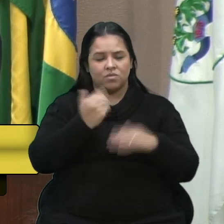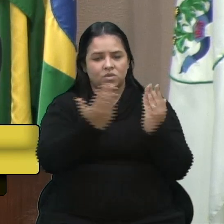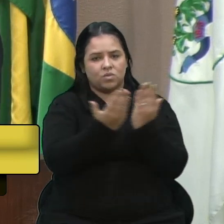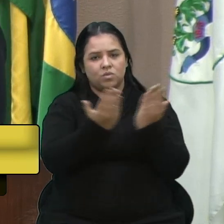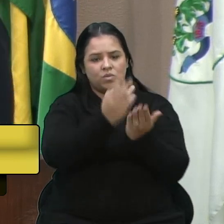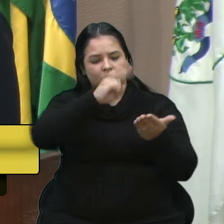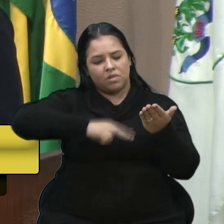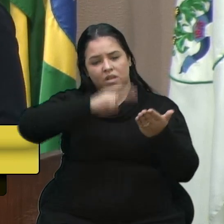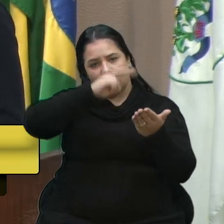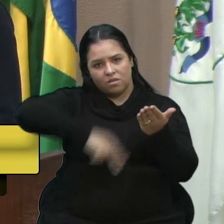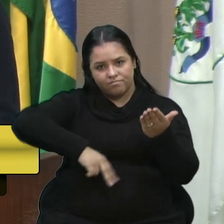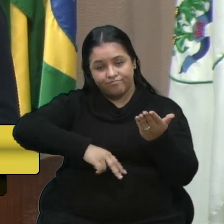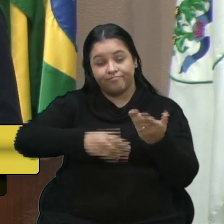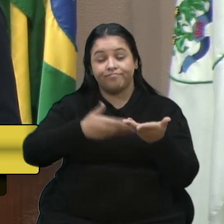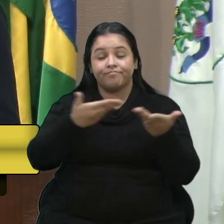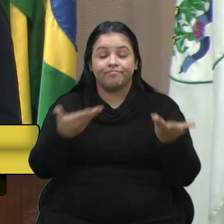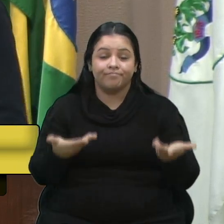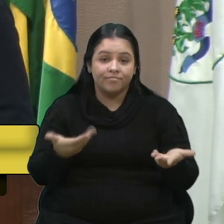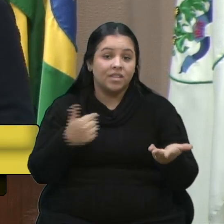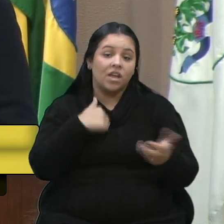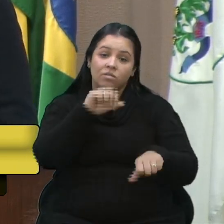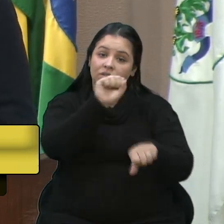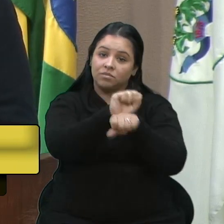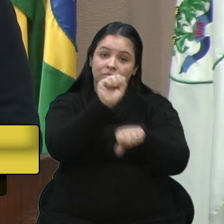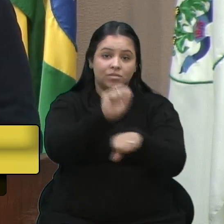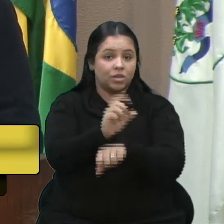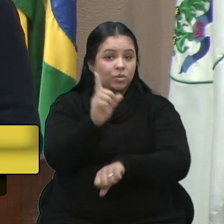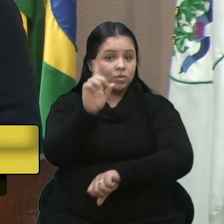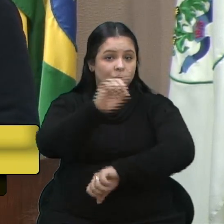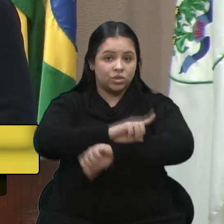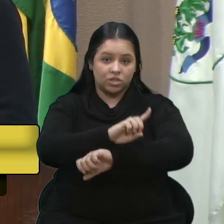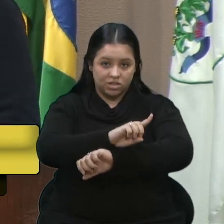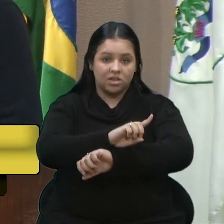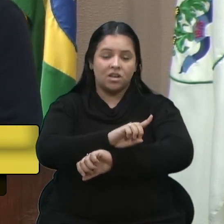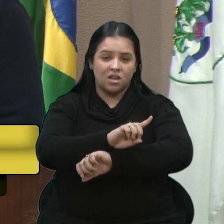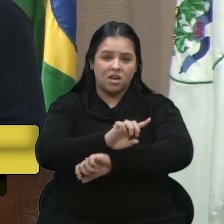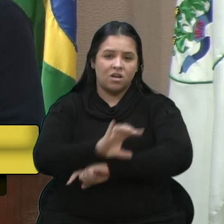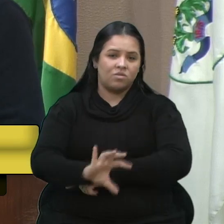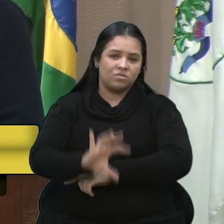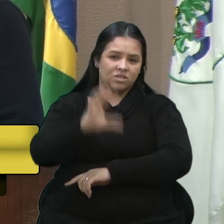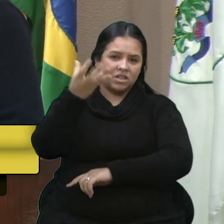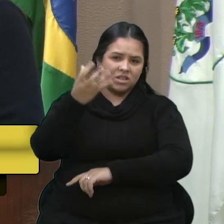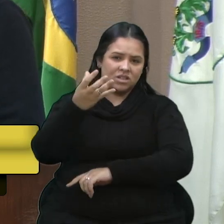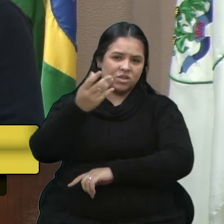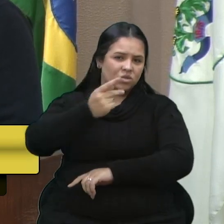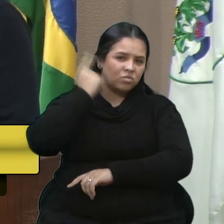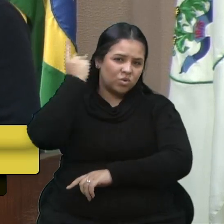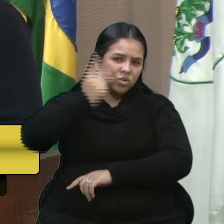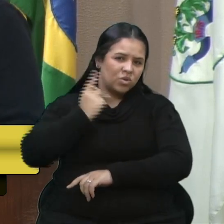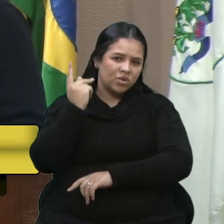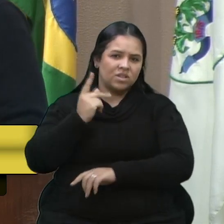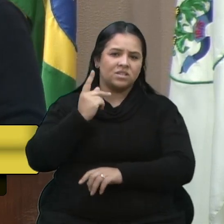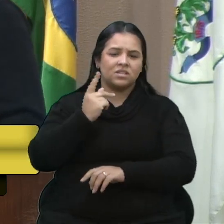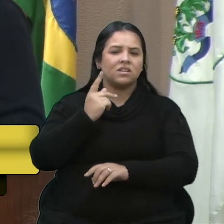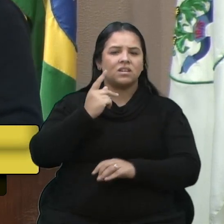assim, espero que um dia nossos políticos e nossas câmaras municipais,